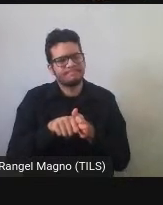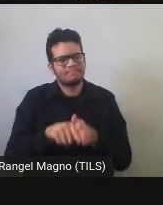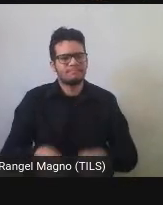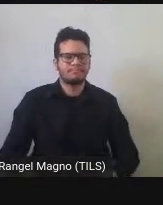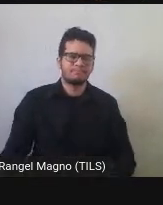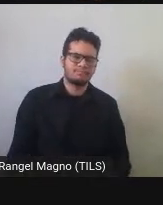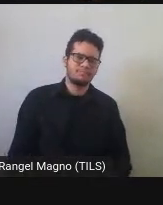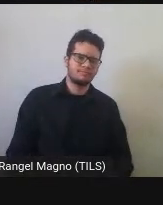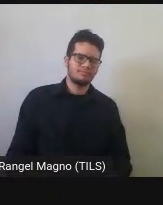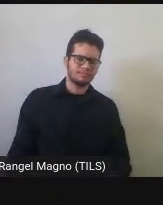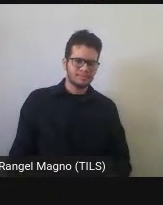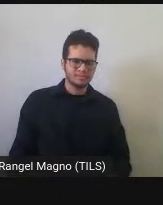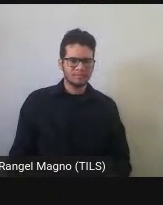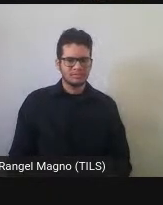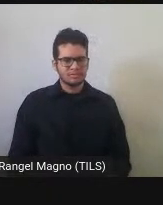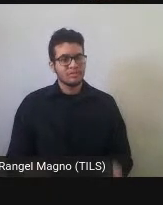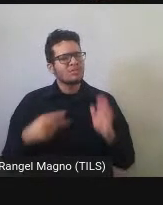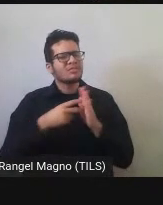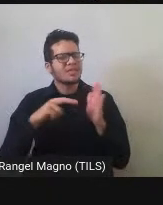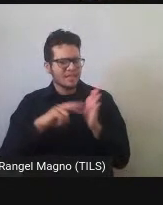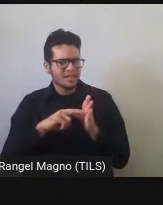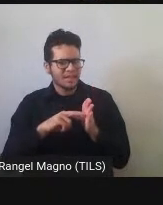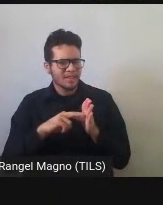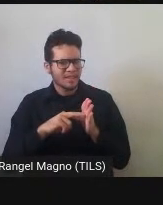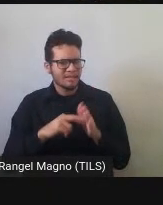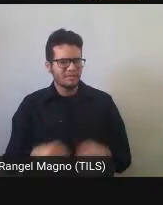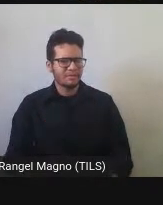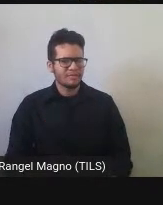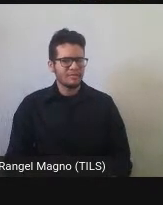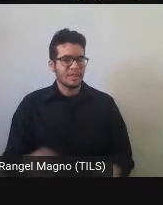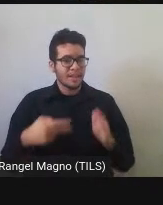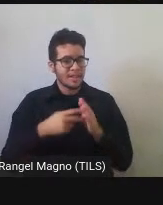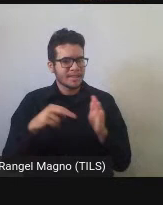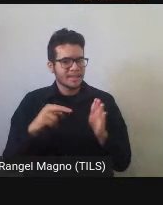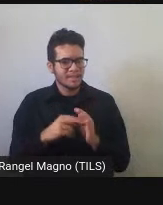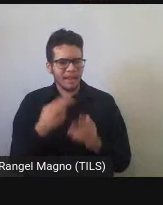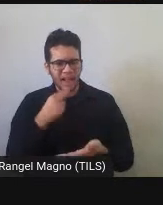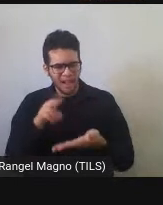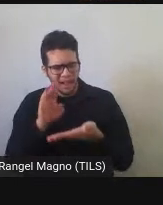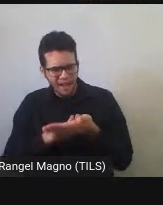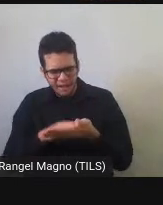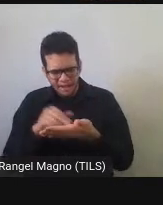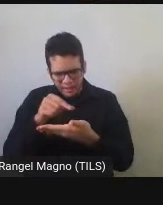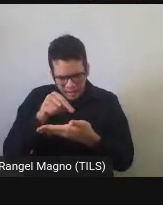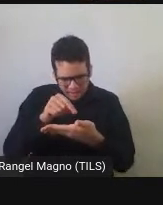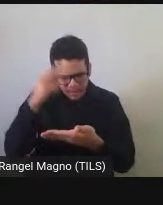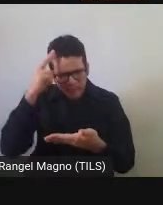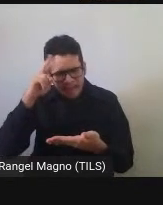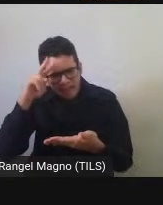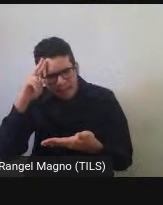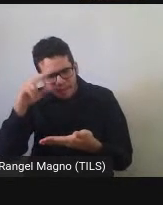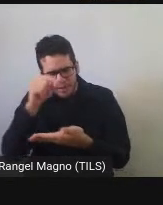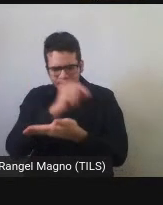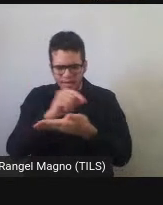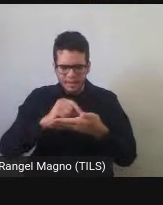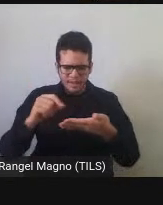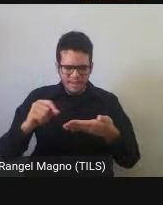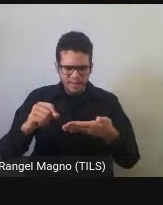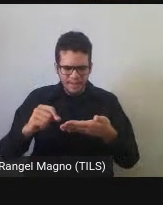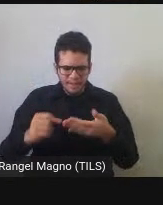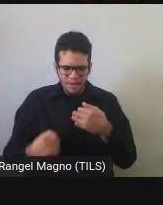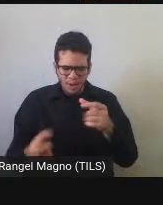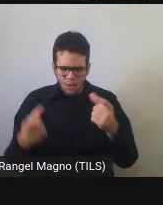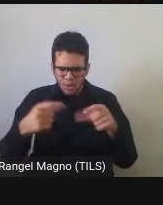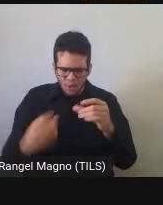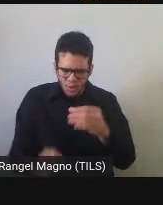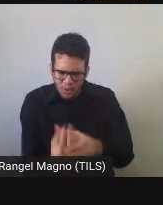não saiu do jardim de Leipzig as rasuras incisos buscam modalizar uma afirmação assim tão forte e que o